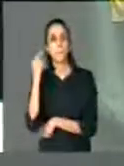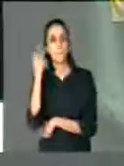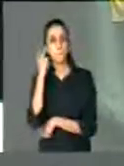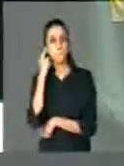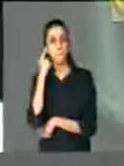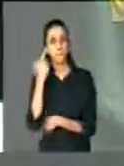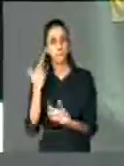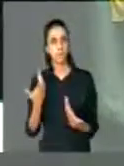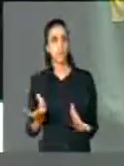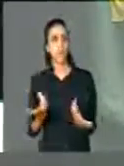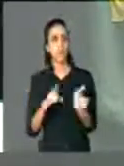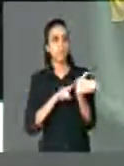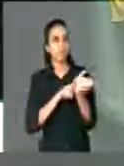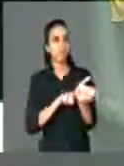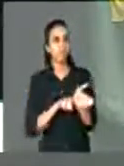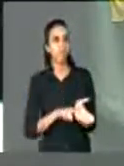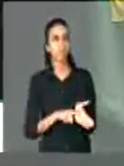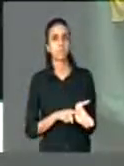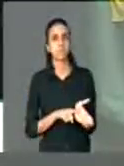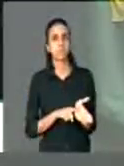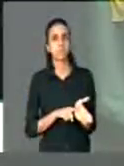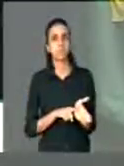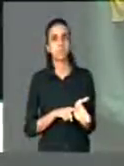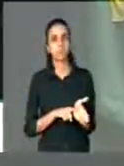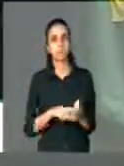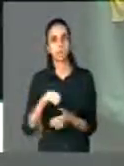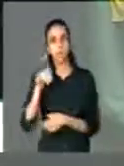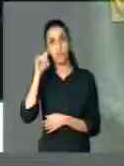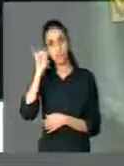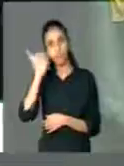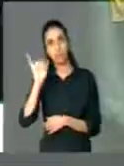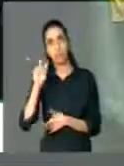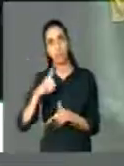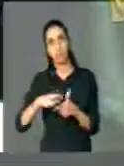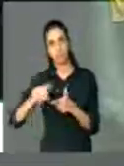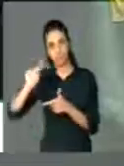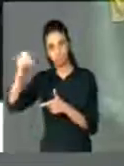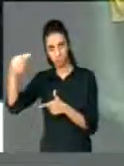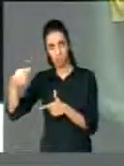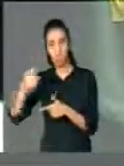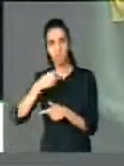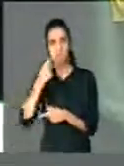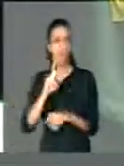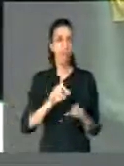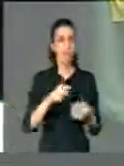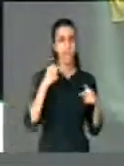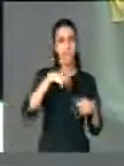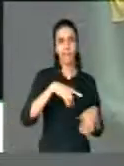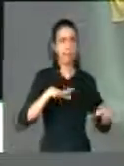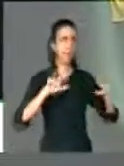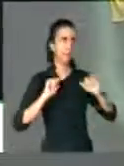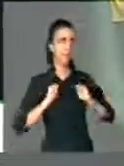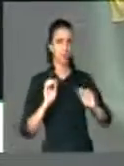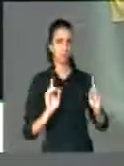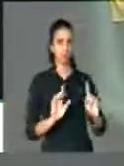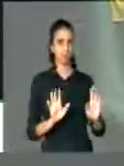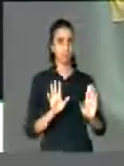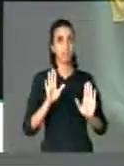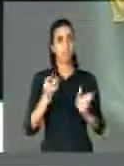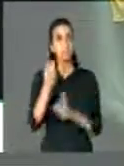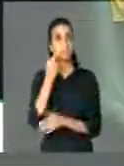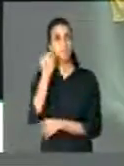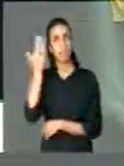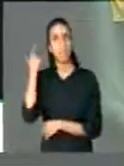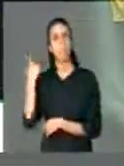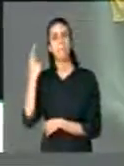uma apuração, para que amanhã não chame a casa, o Legislativo, o Parlamento de isento, e quando a gente propõe, como na sexta-feira, a criação de uma CPI, é